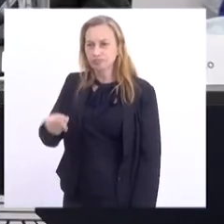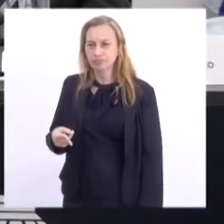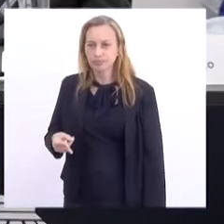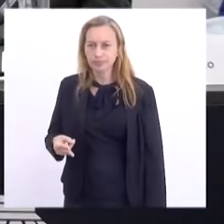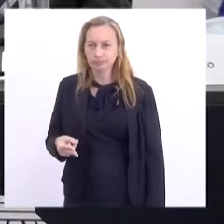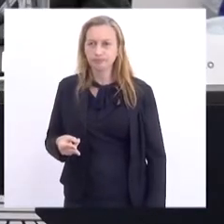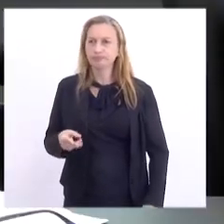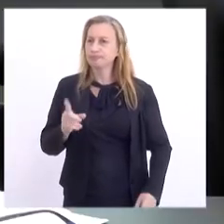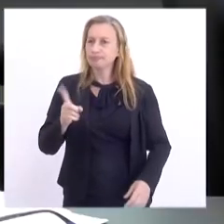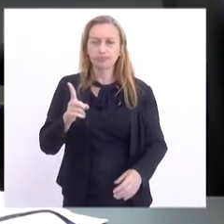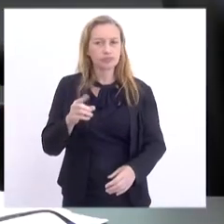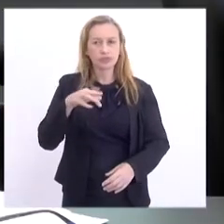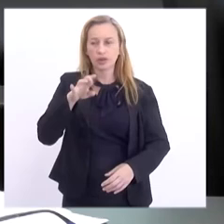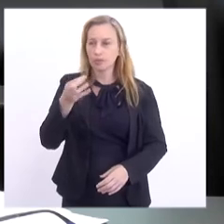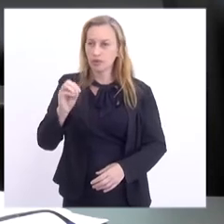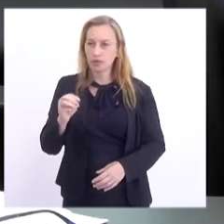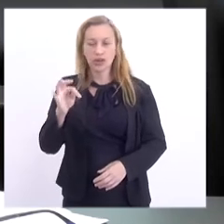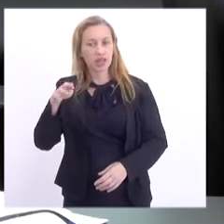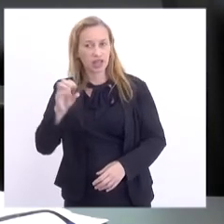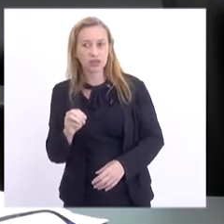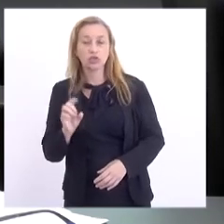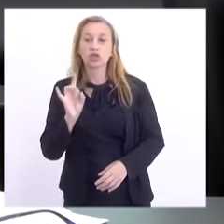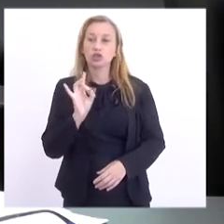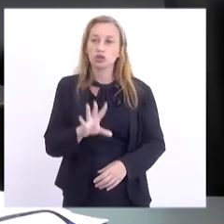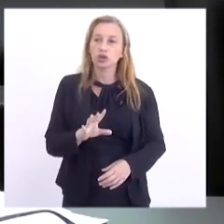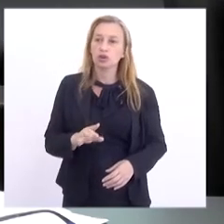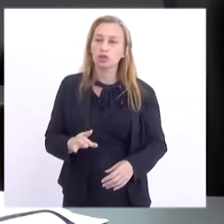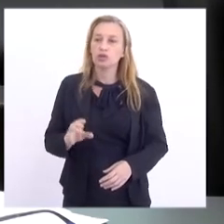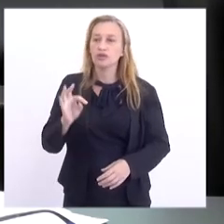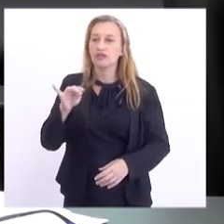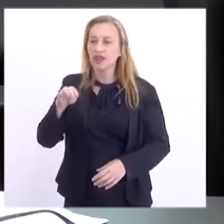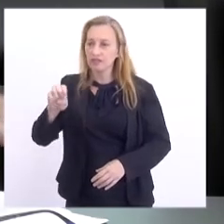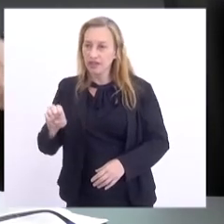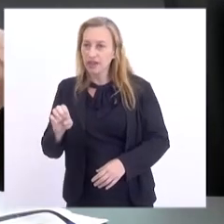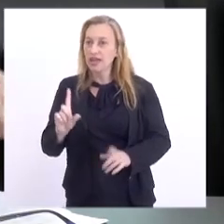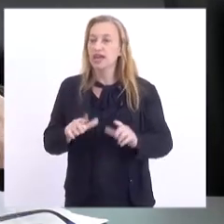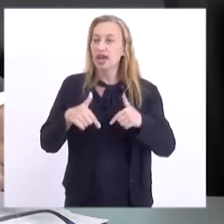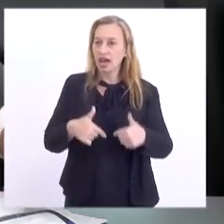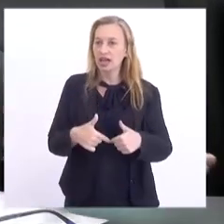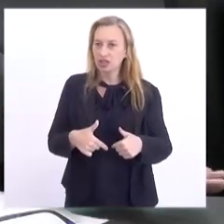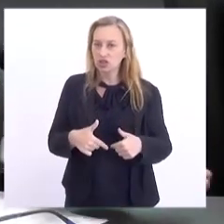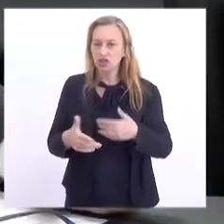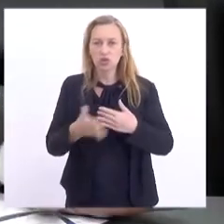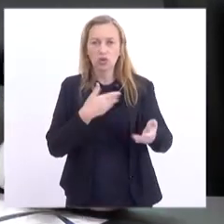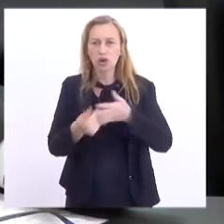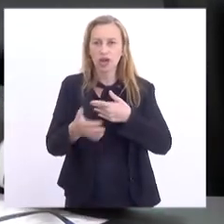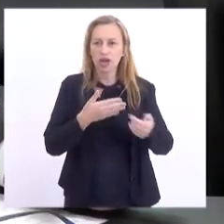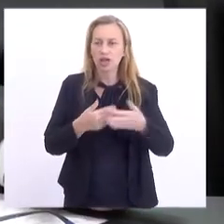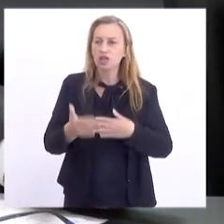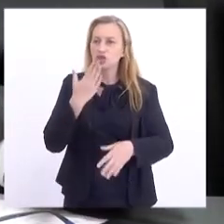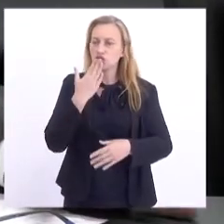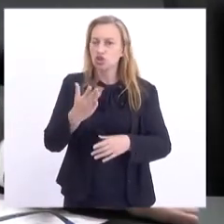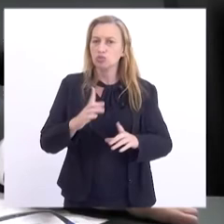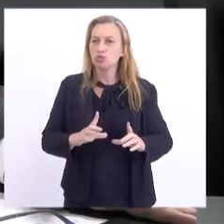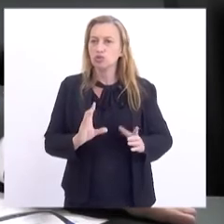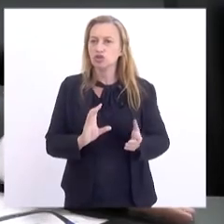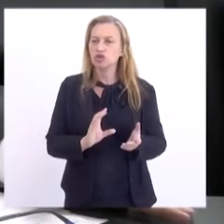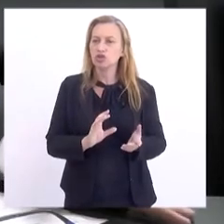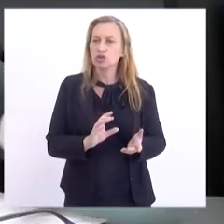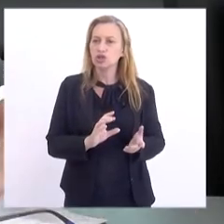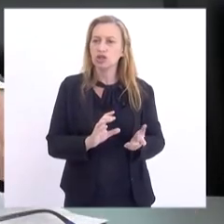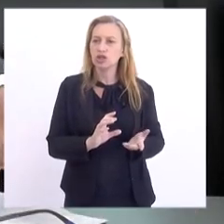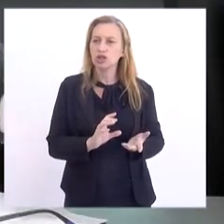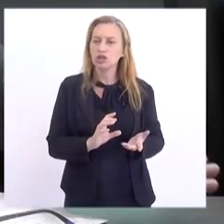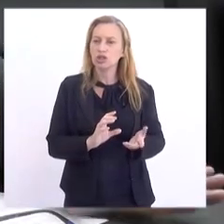não são para microcrédito eles são para o refri que atuem em qualquer tipo de aplicação